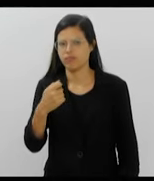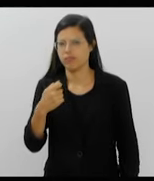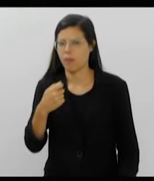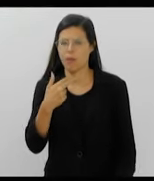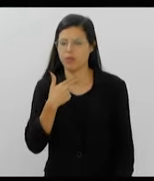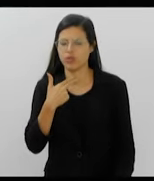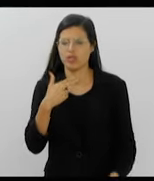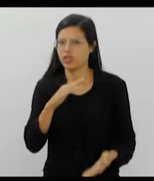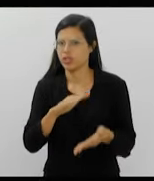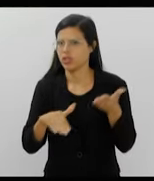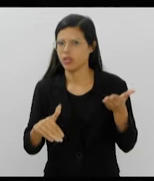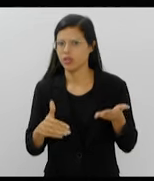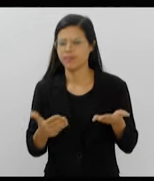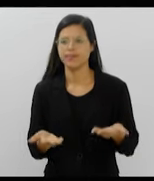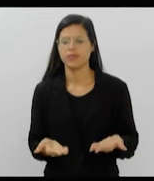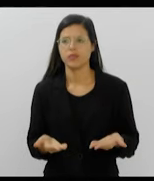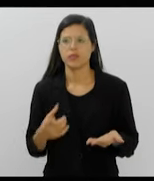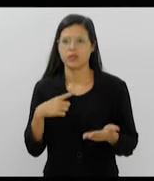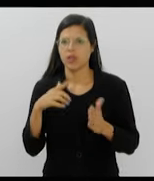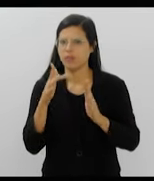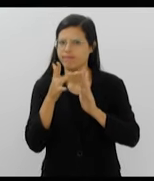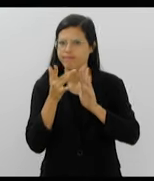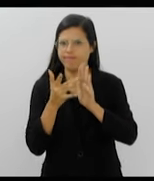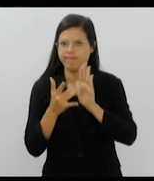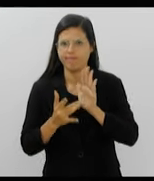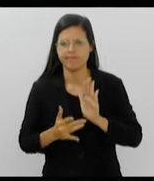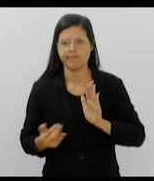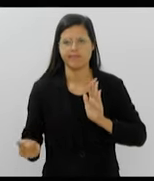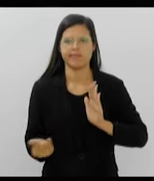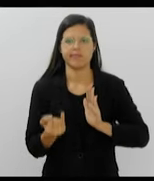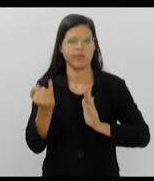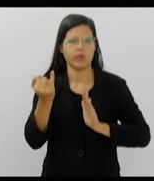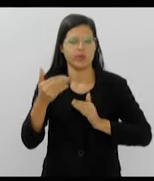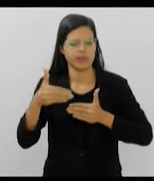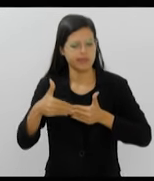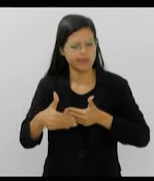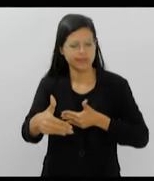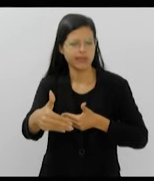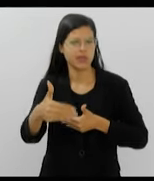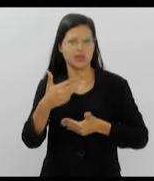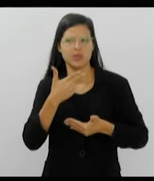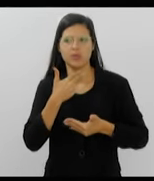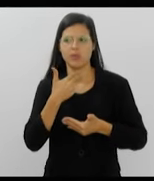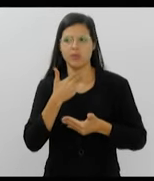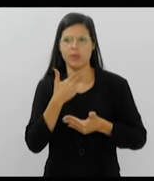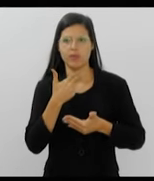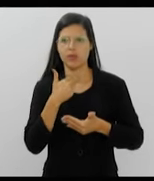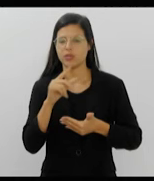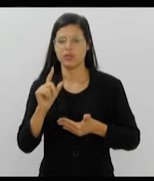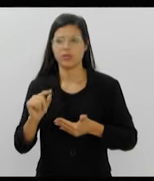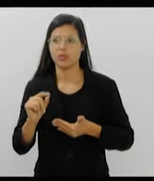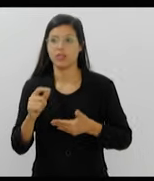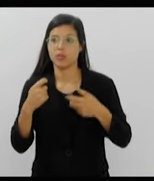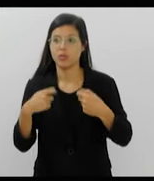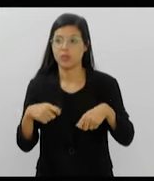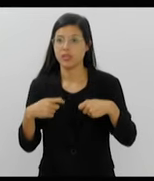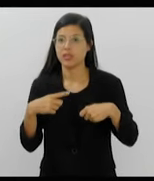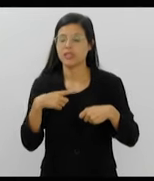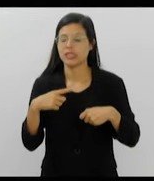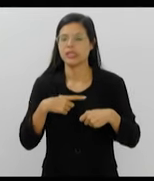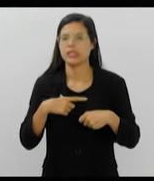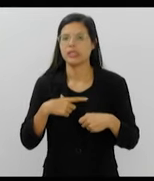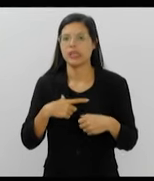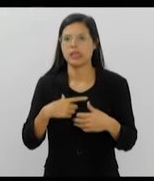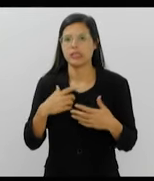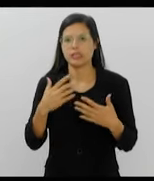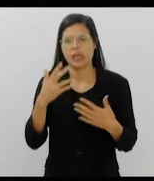Nós temos muitas pautas importantes pela frente, e a gente não pode deixar, e a gente precisa ter essa sobriedade,